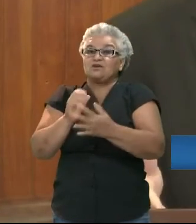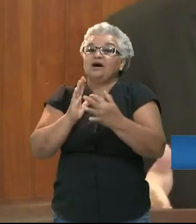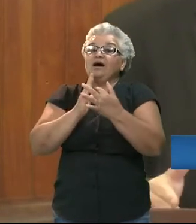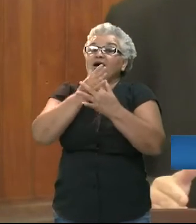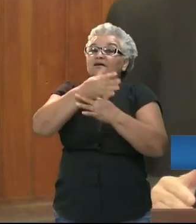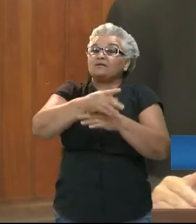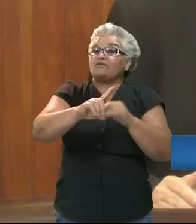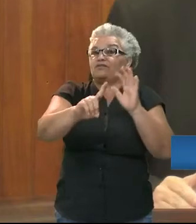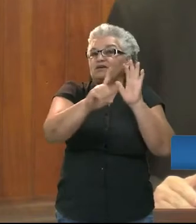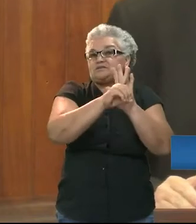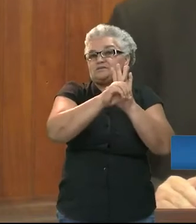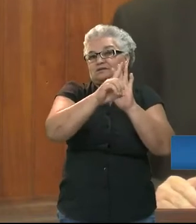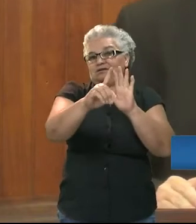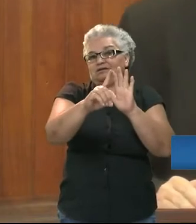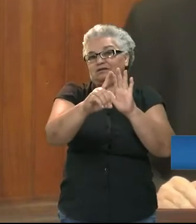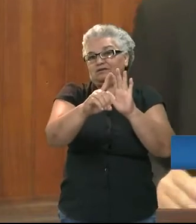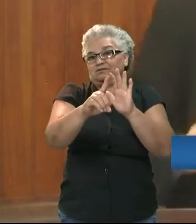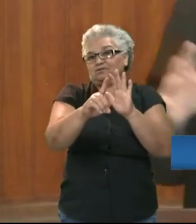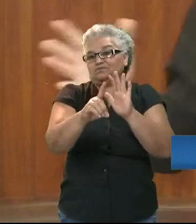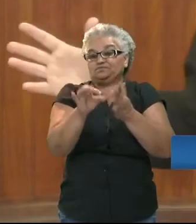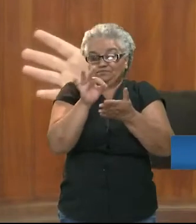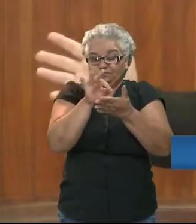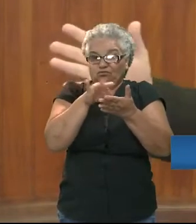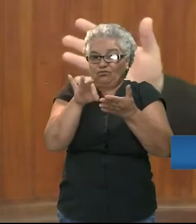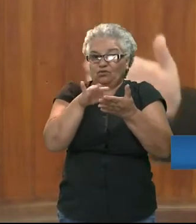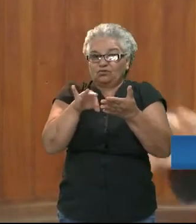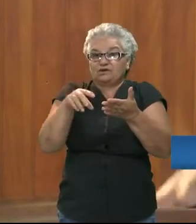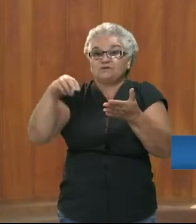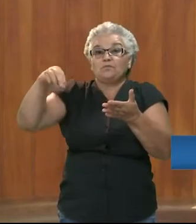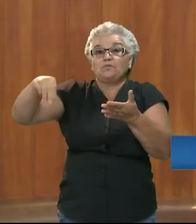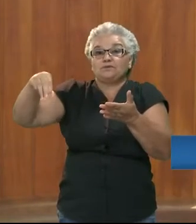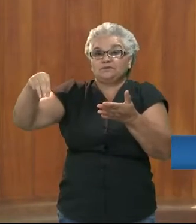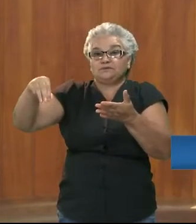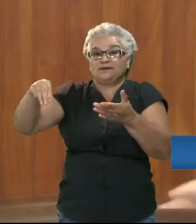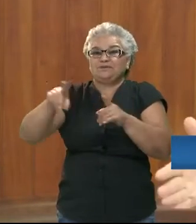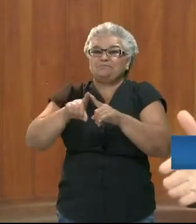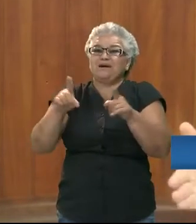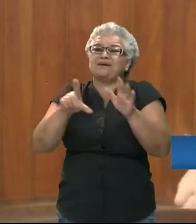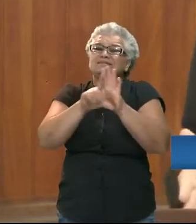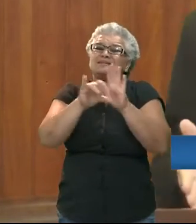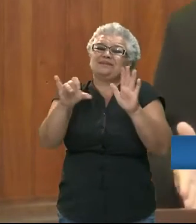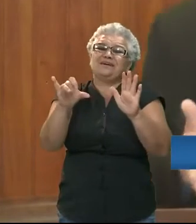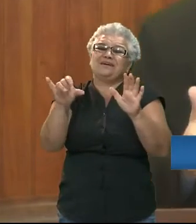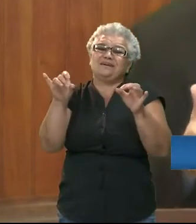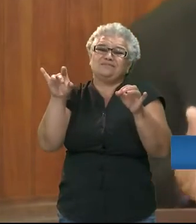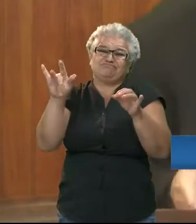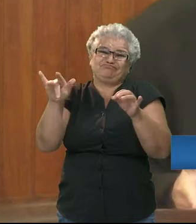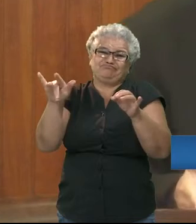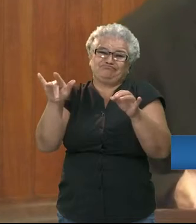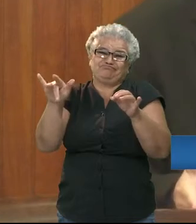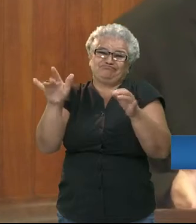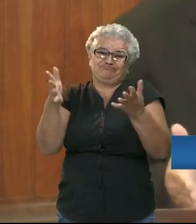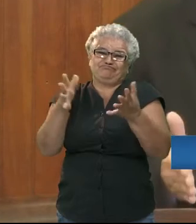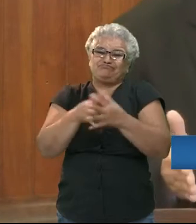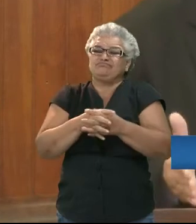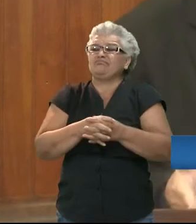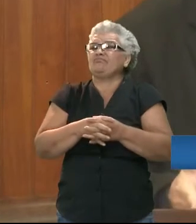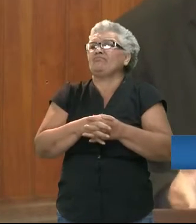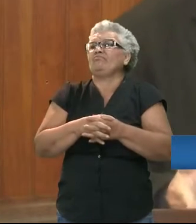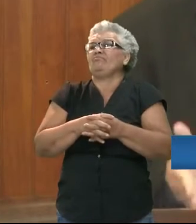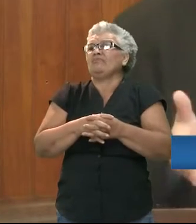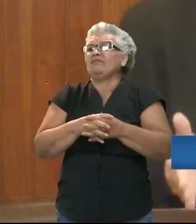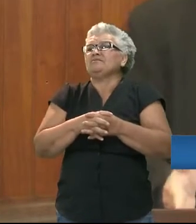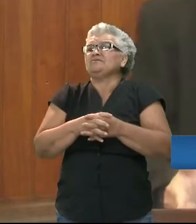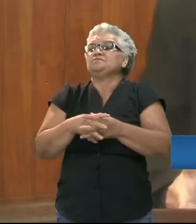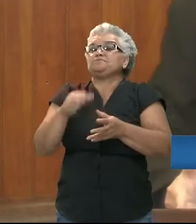correção monetária, mas era uma lei muito vaga, muito aberta. Então nós pedimos que fosse feita uma análise de